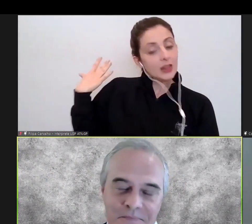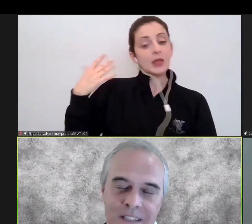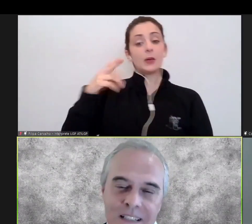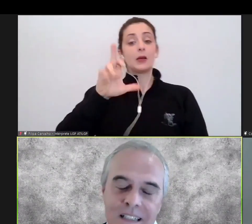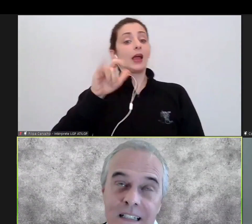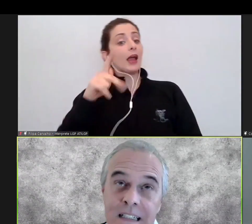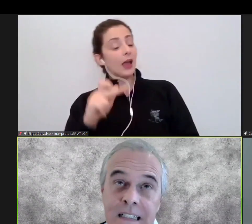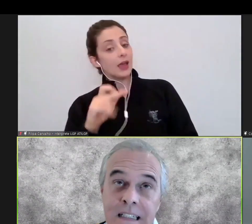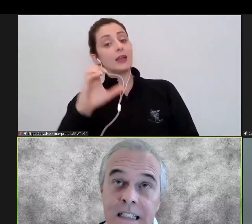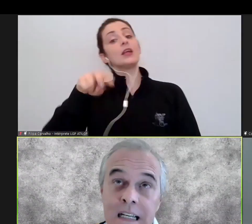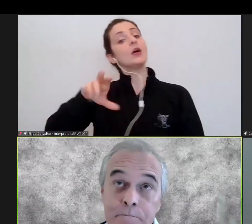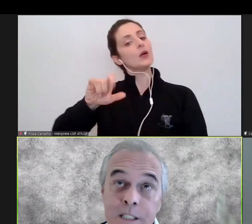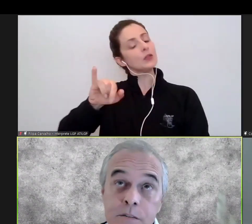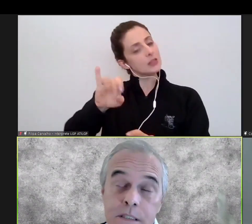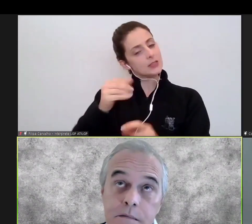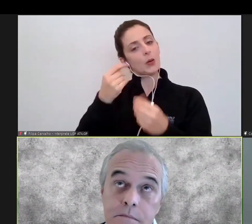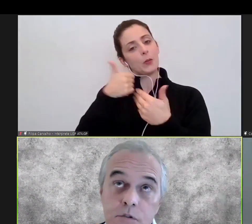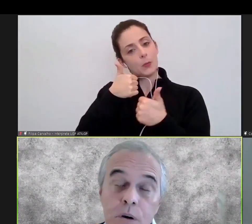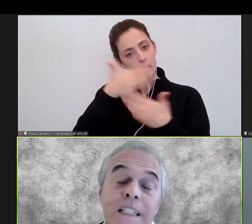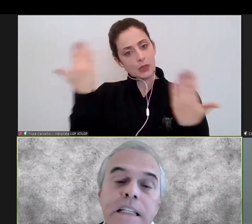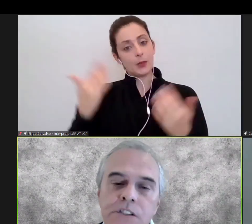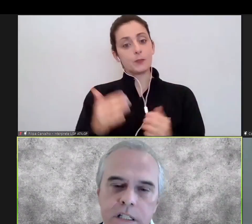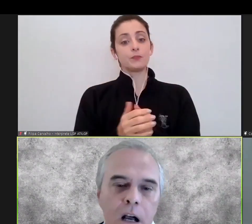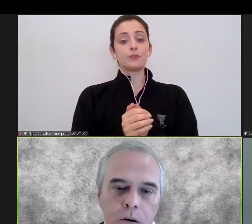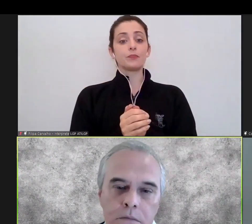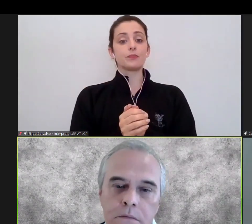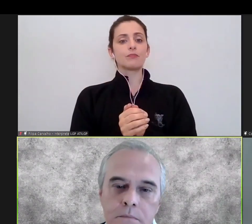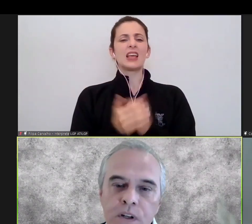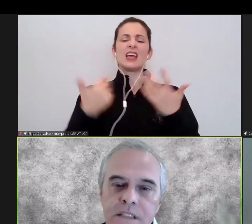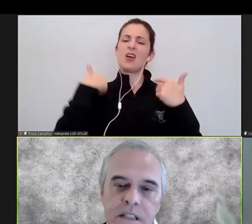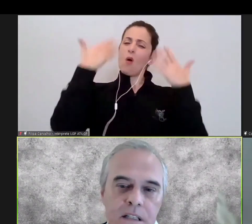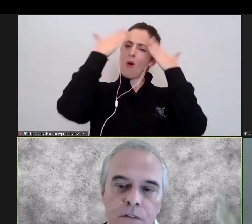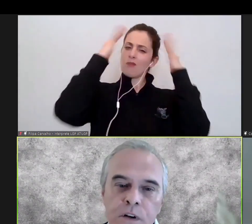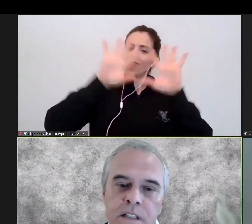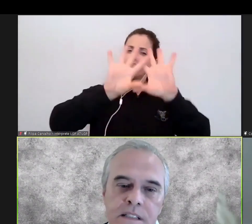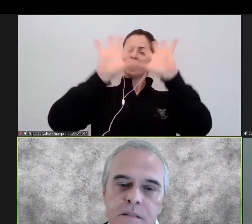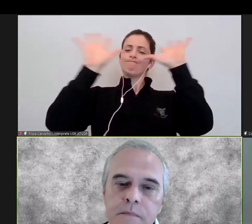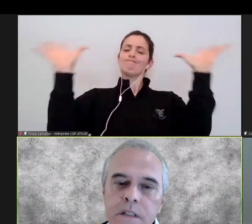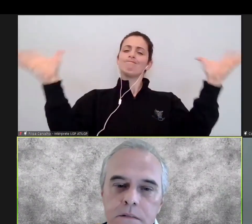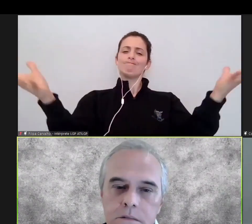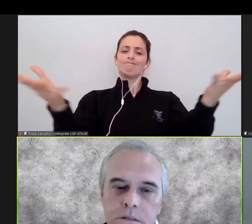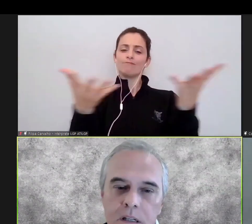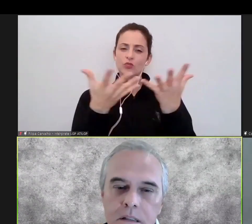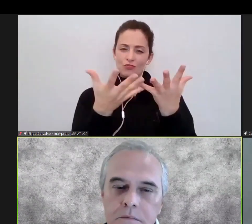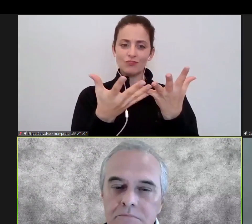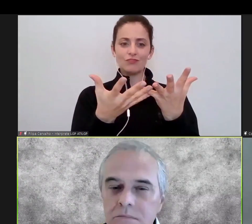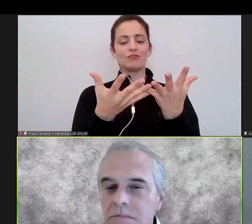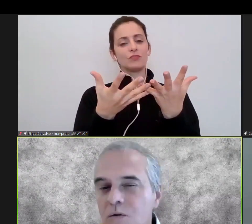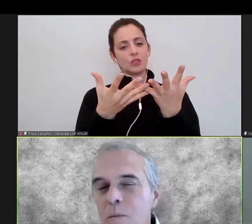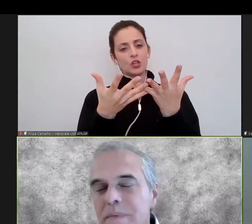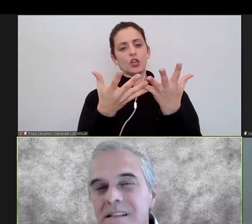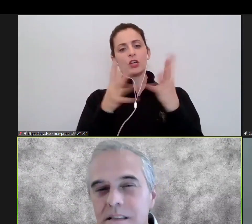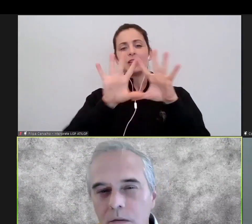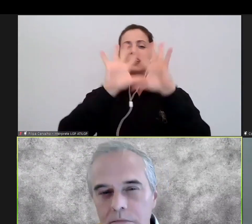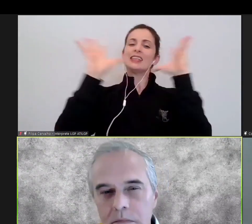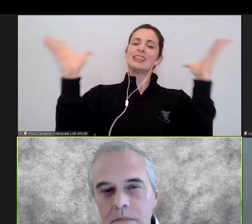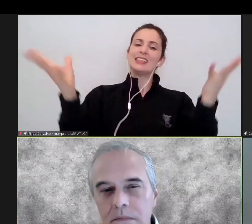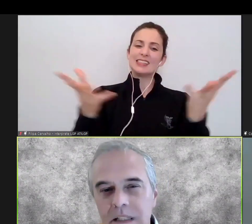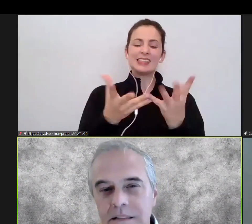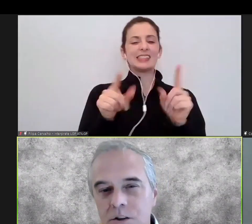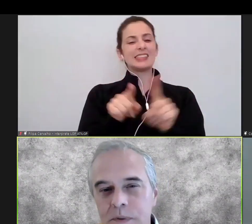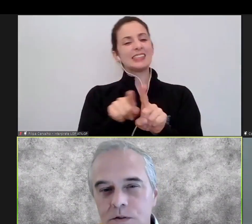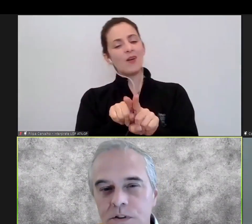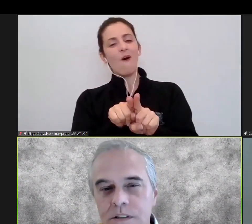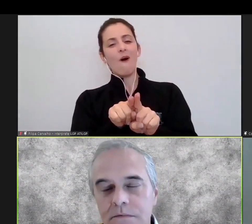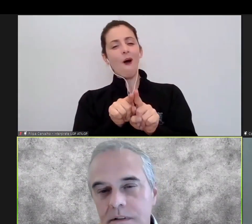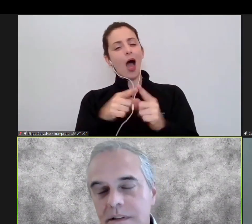Conceição. Penso que, de uma maneira geral, pode-se dizer que há um fortalecimento da compreensão.